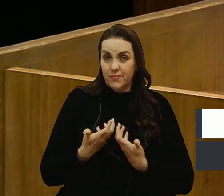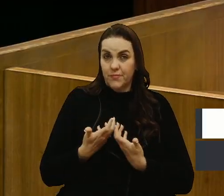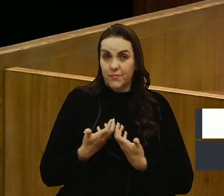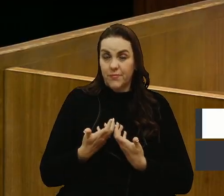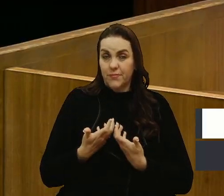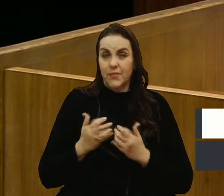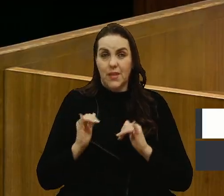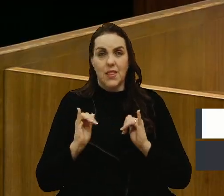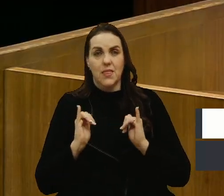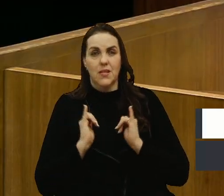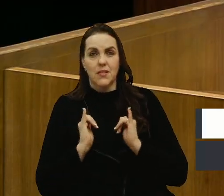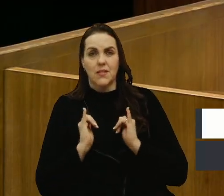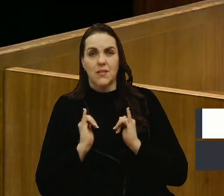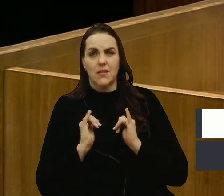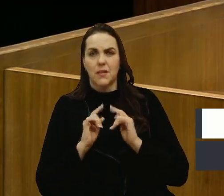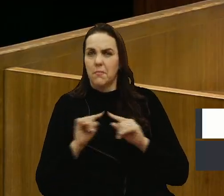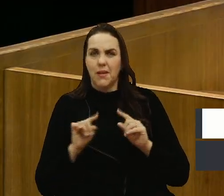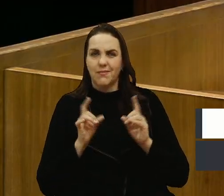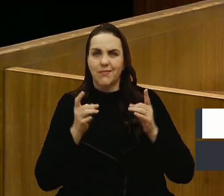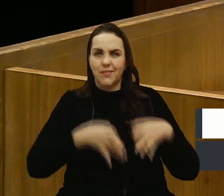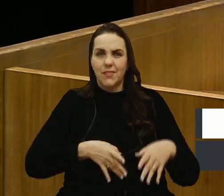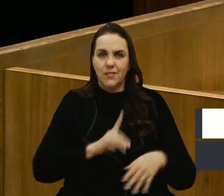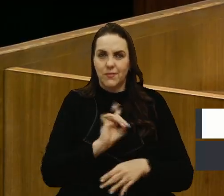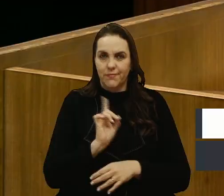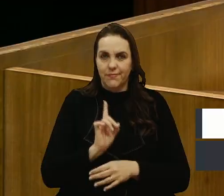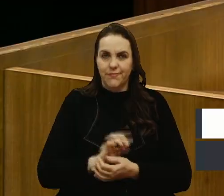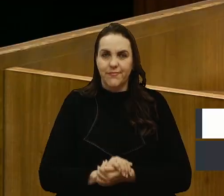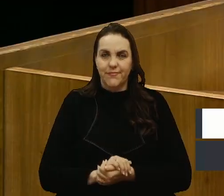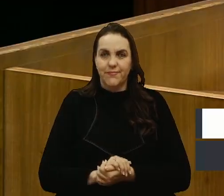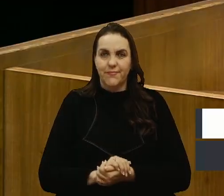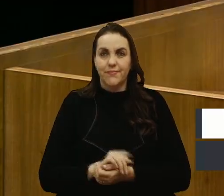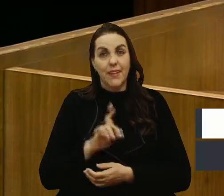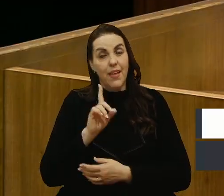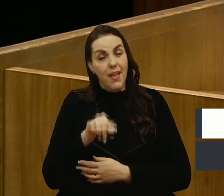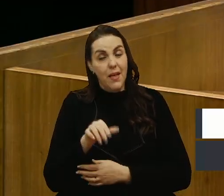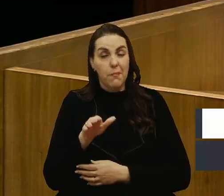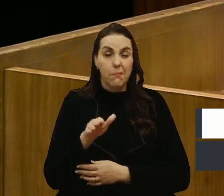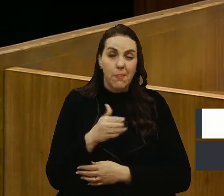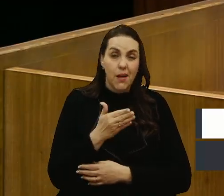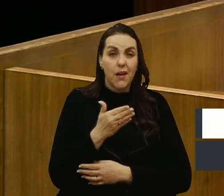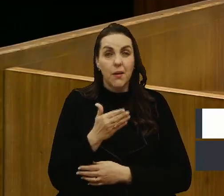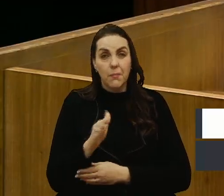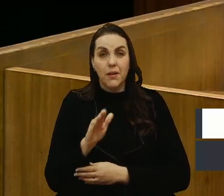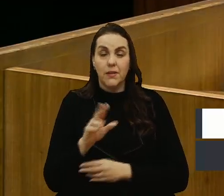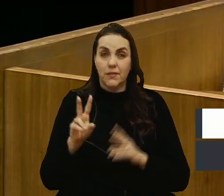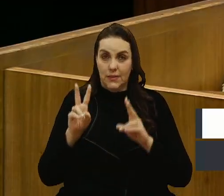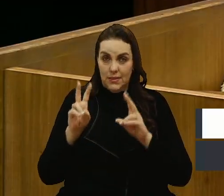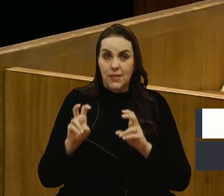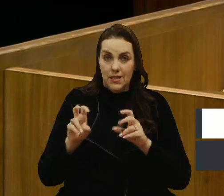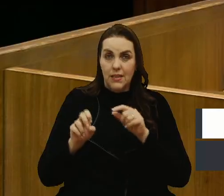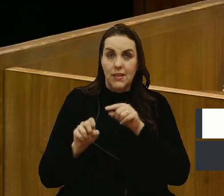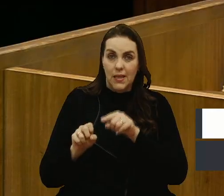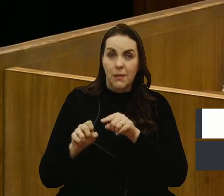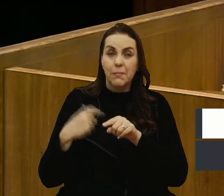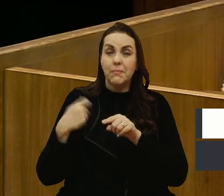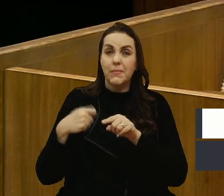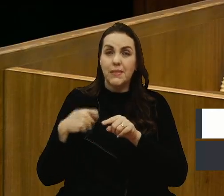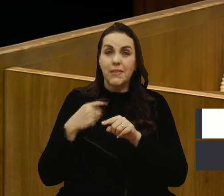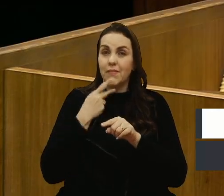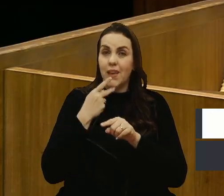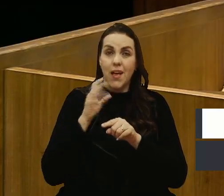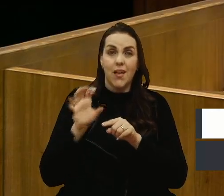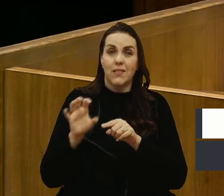descansa, mas não desista. Esse tema é mais ou menos um que a gente precisa falar nesse